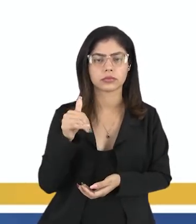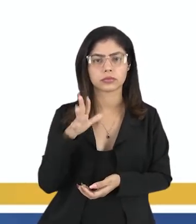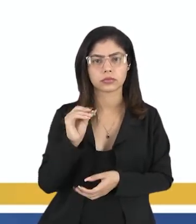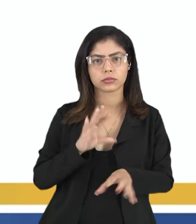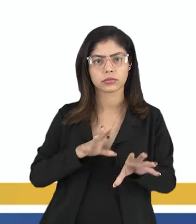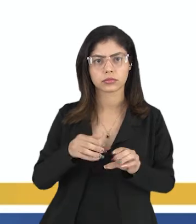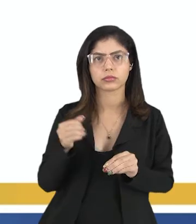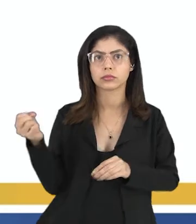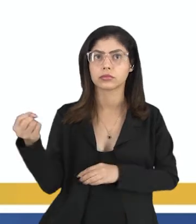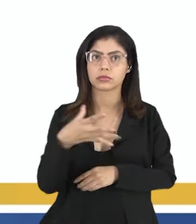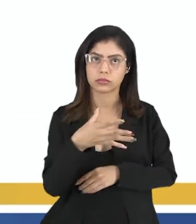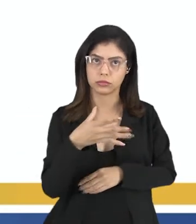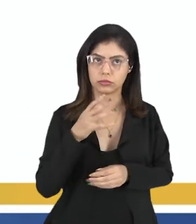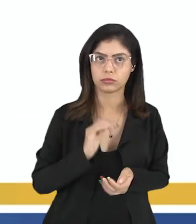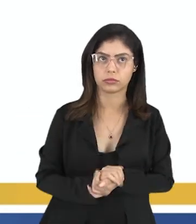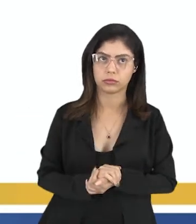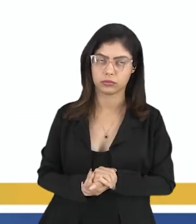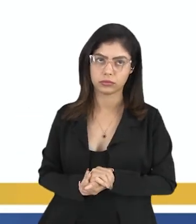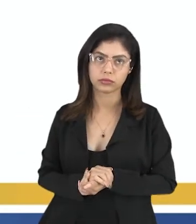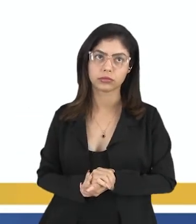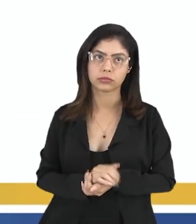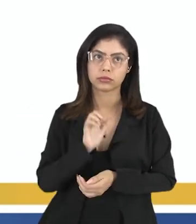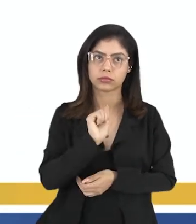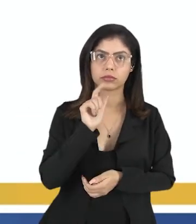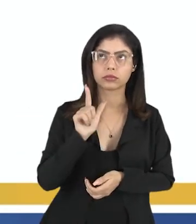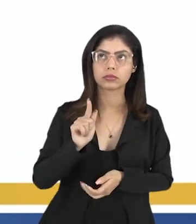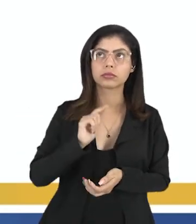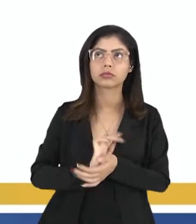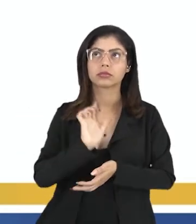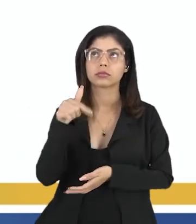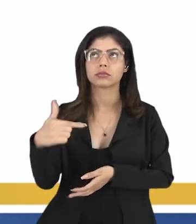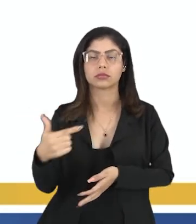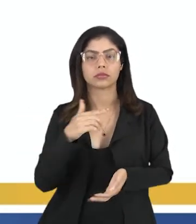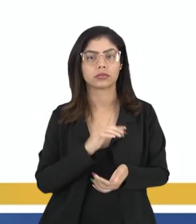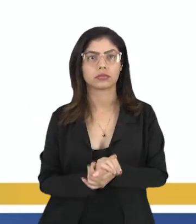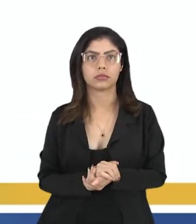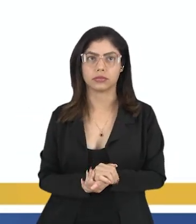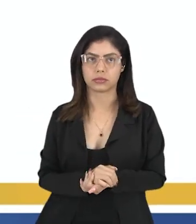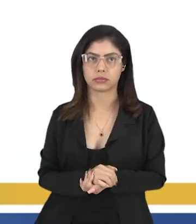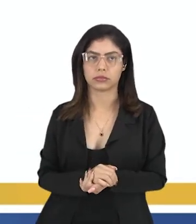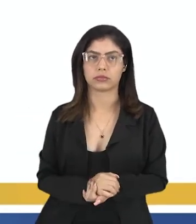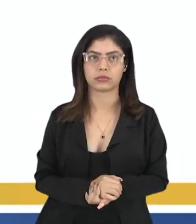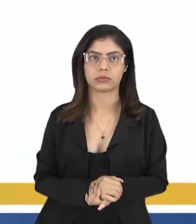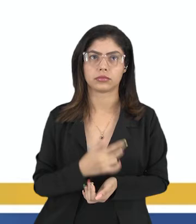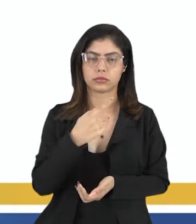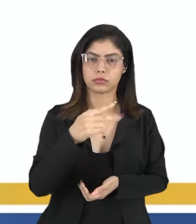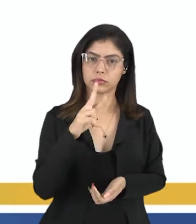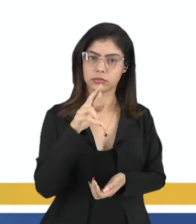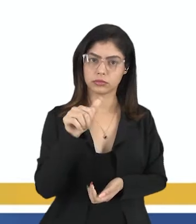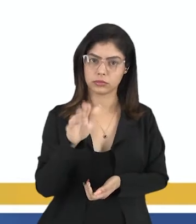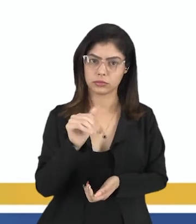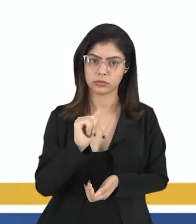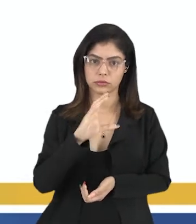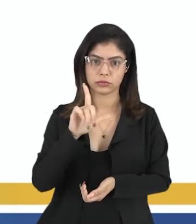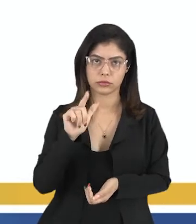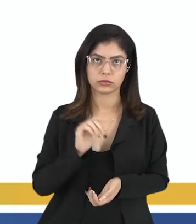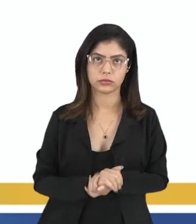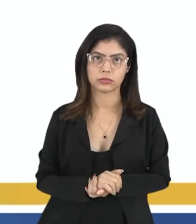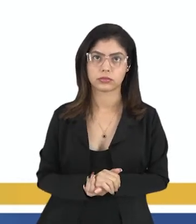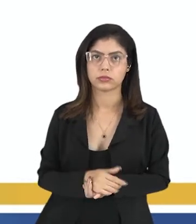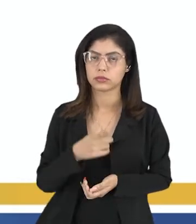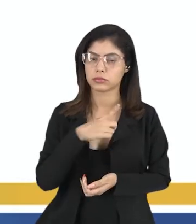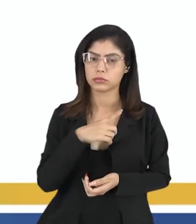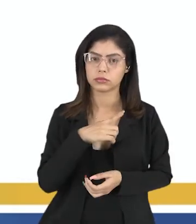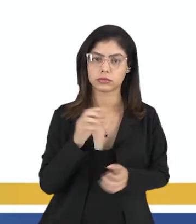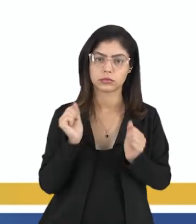novas substâncias, teve também um deslocamento de um elemento químico com o outro, então aqui a prata se juntando com o Cl, e aí a